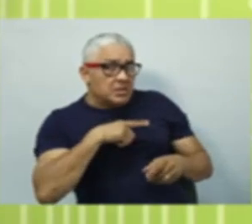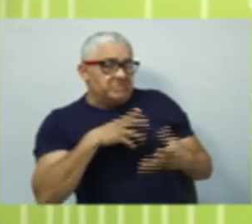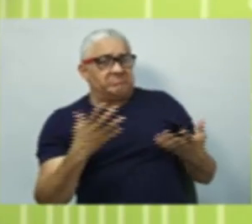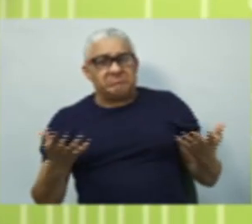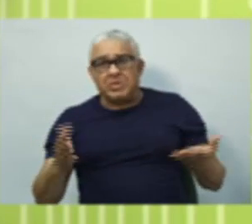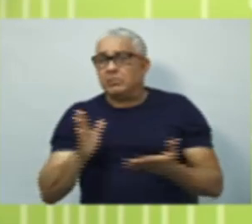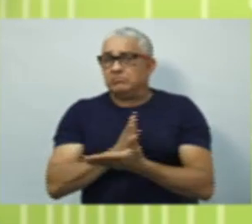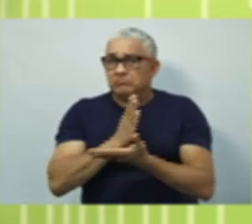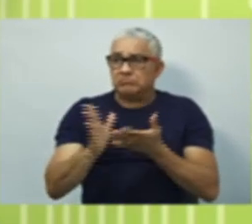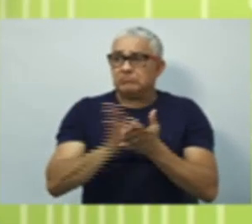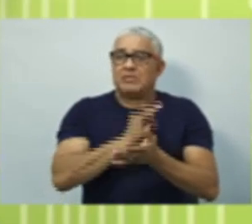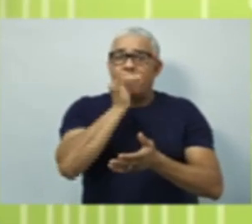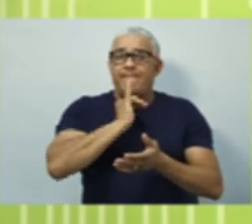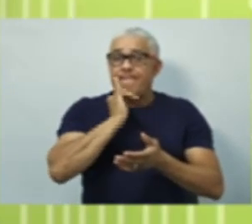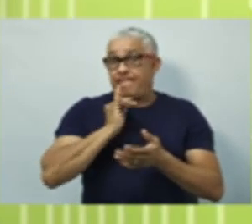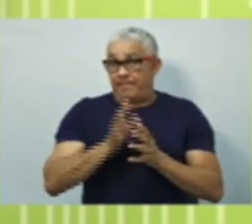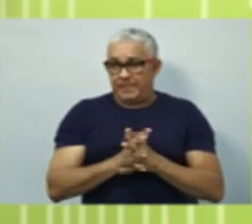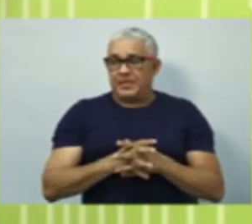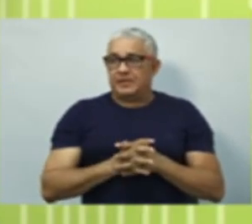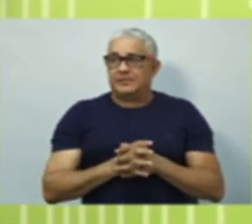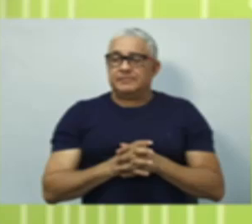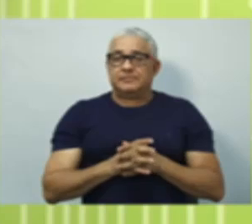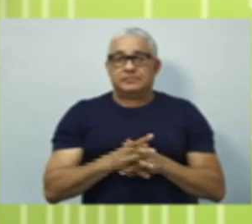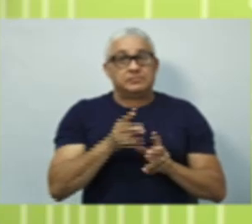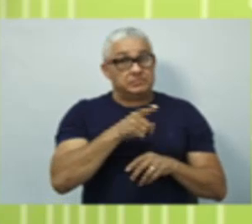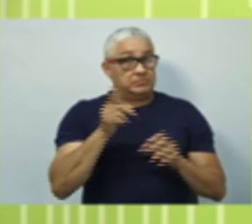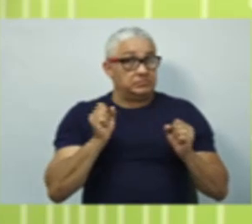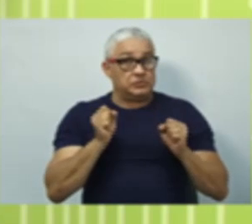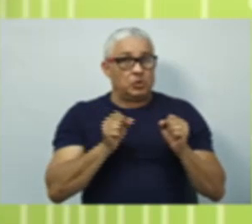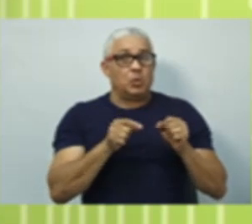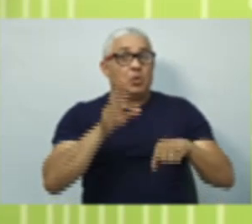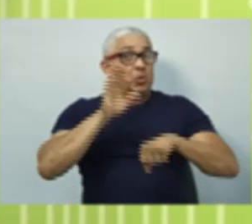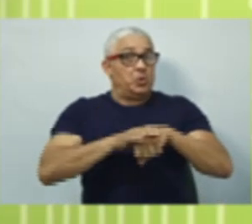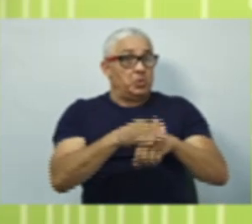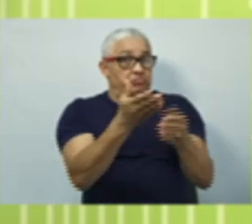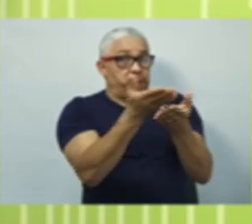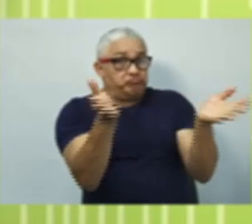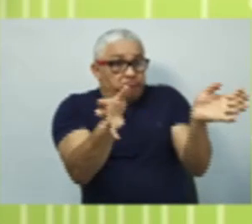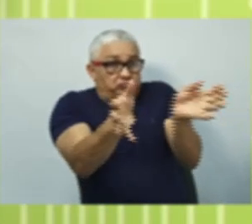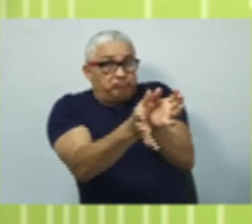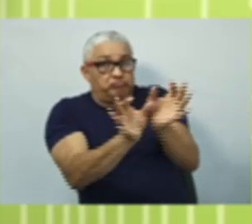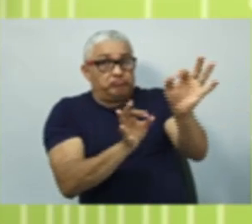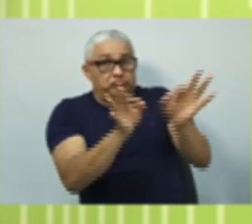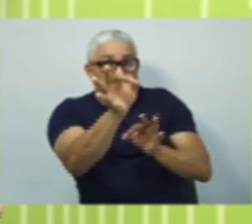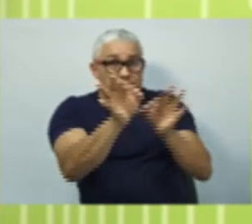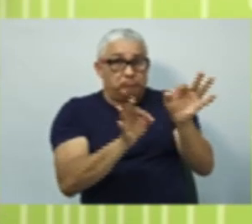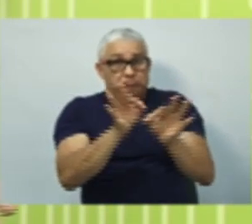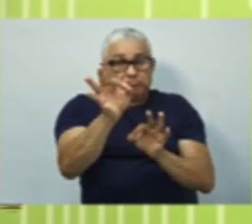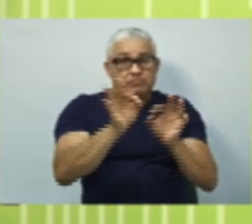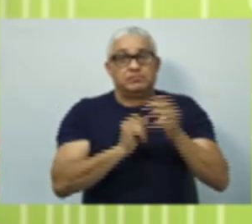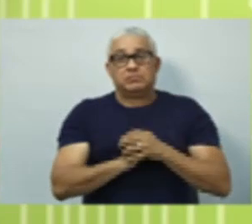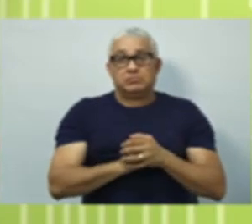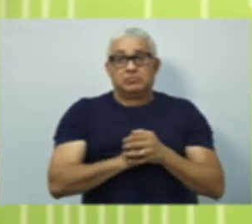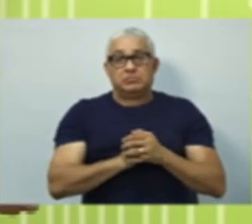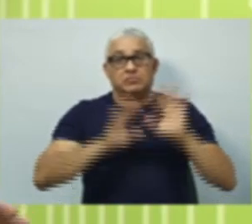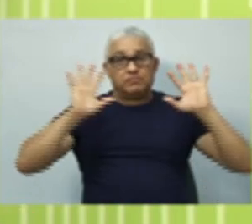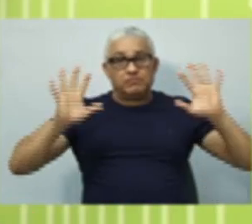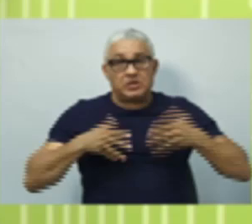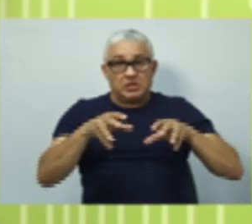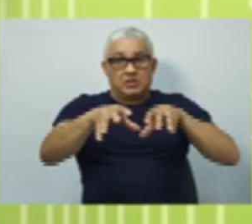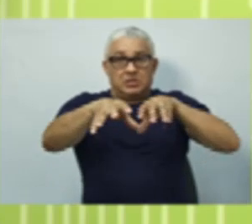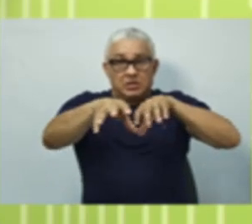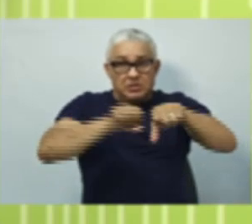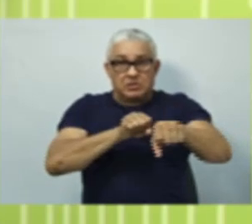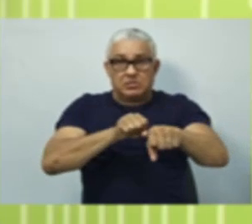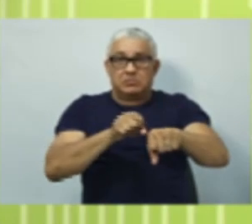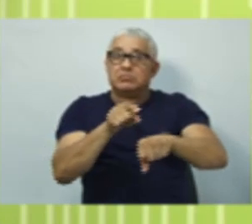alguns exemplos aí. Por exemplo, vocês podem se organizar na sala para montar uma festa de formatura.